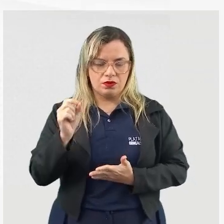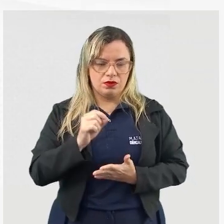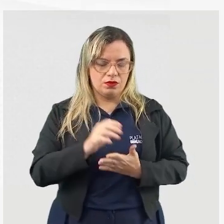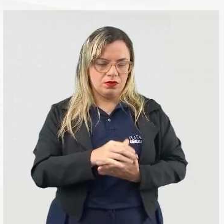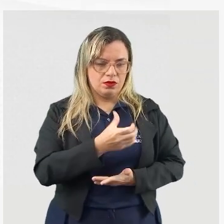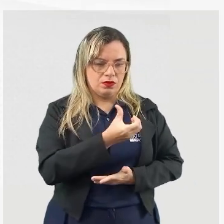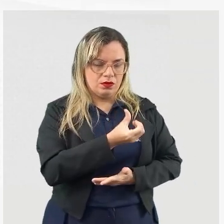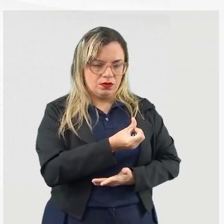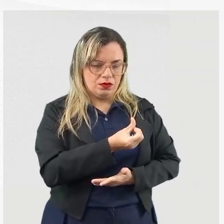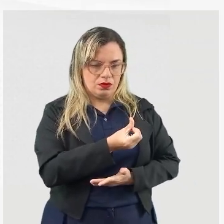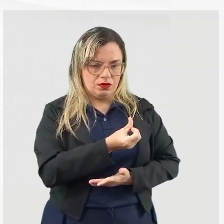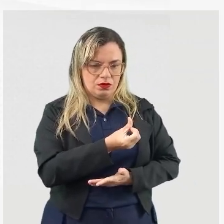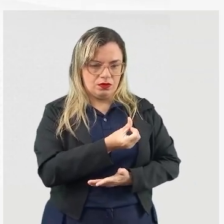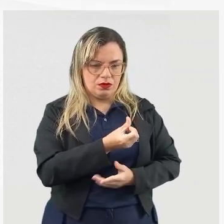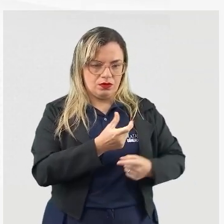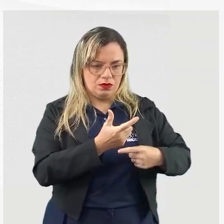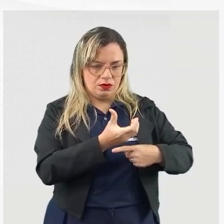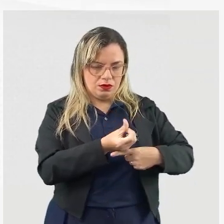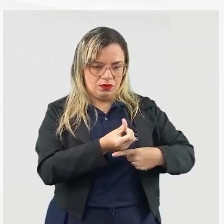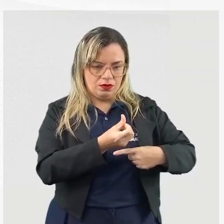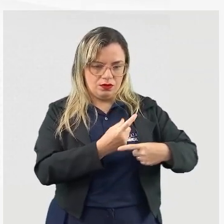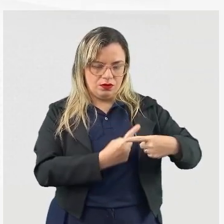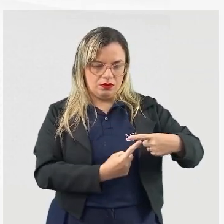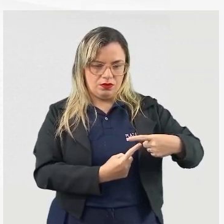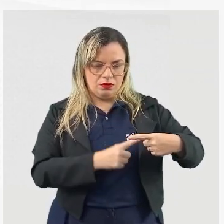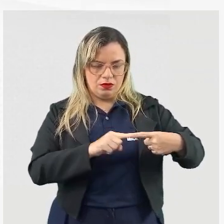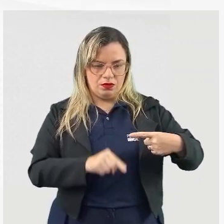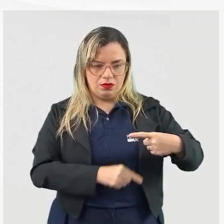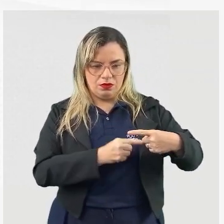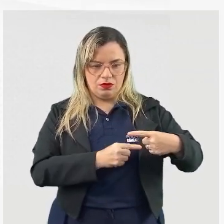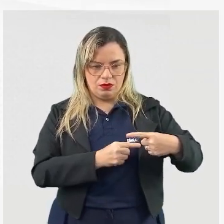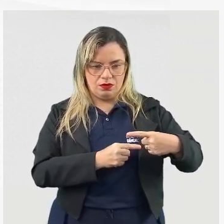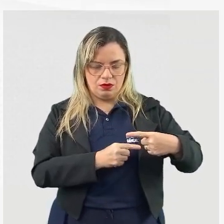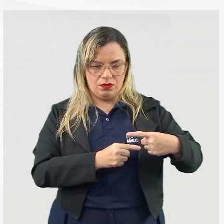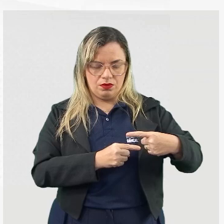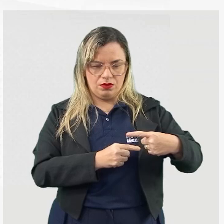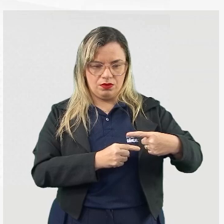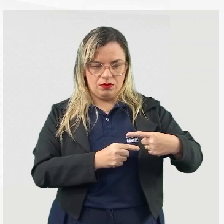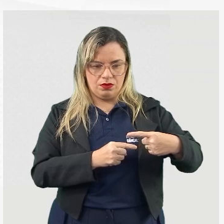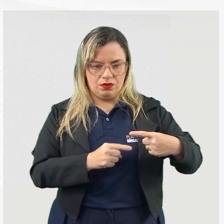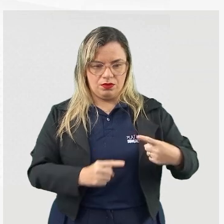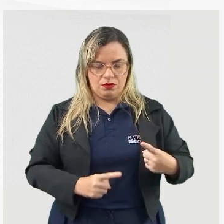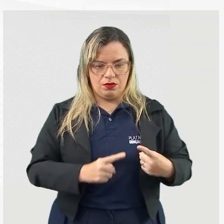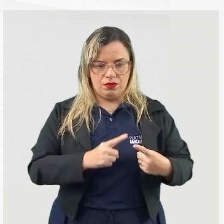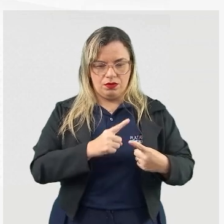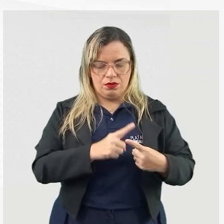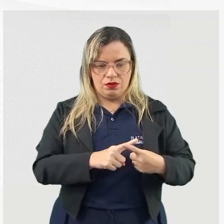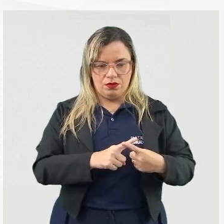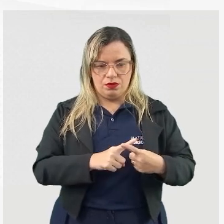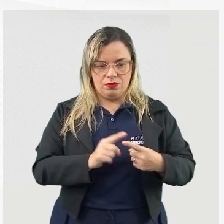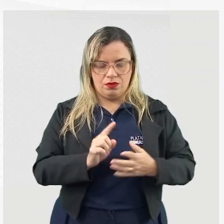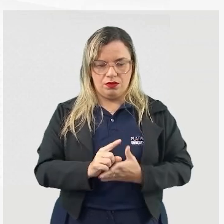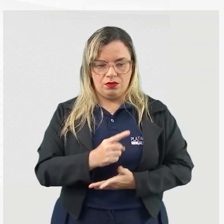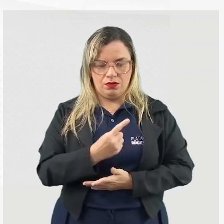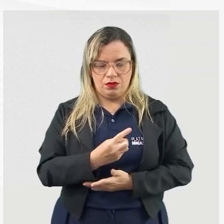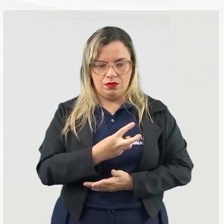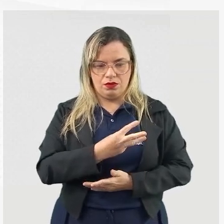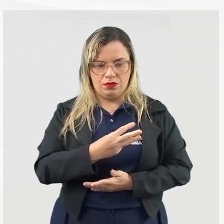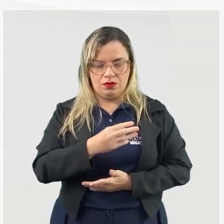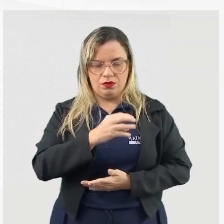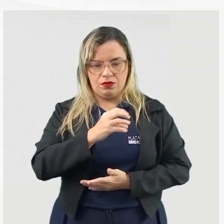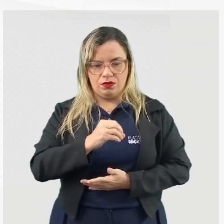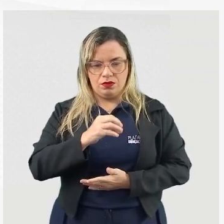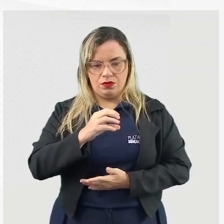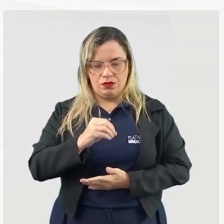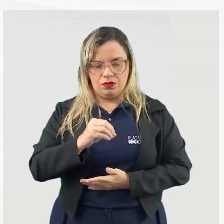6 sobre 1000, não é isso? E multiplicar ele por 1.300.